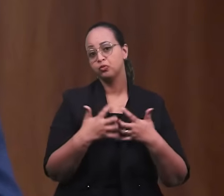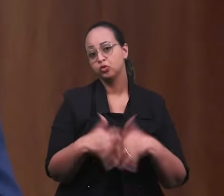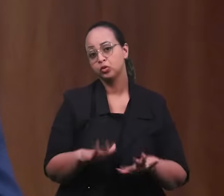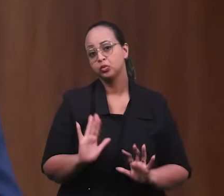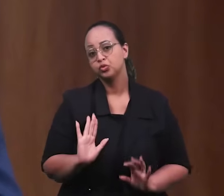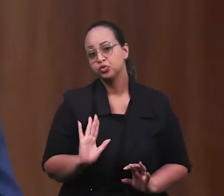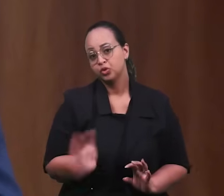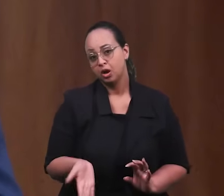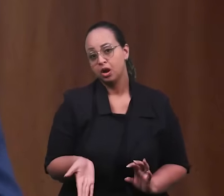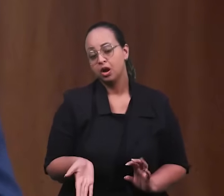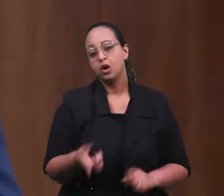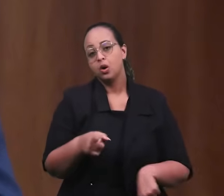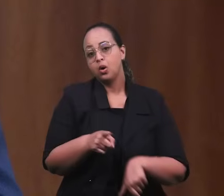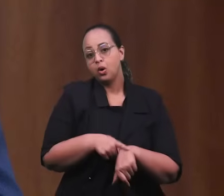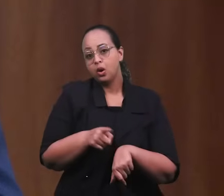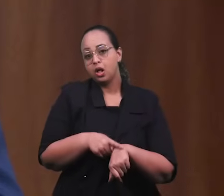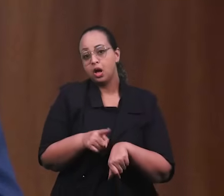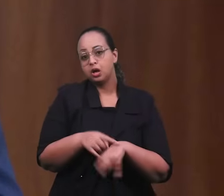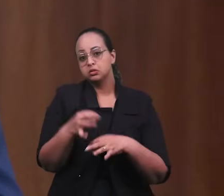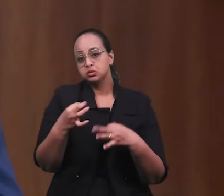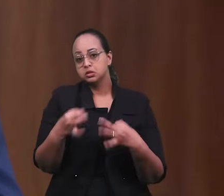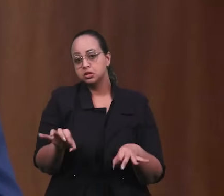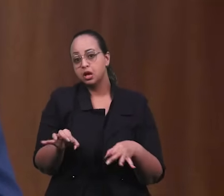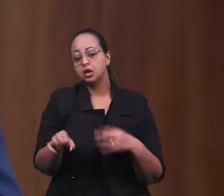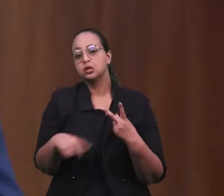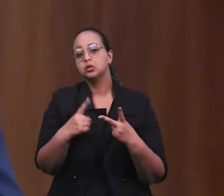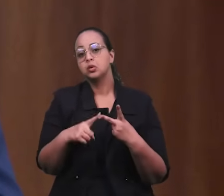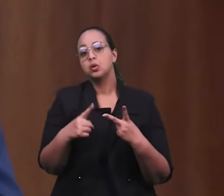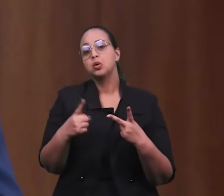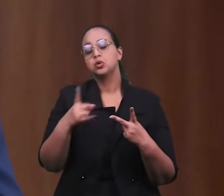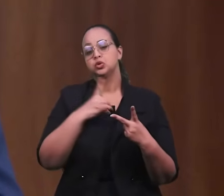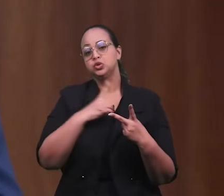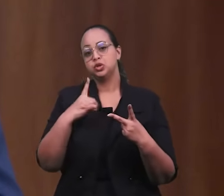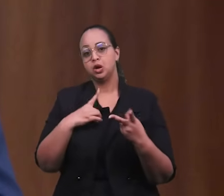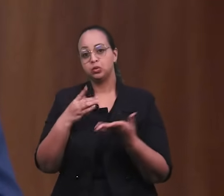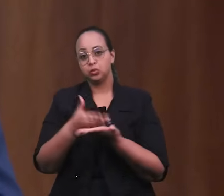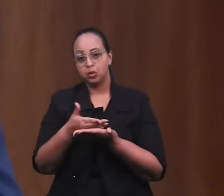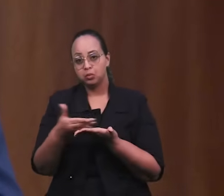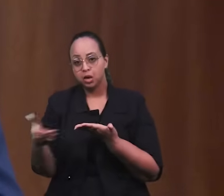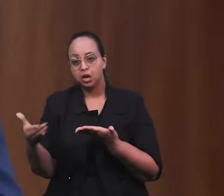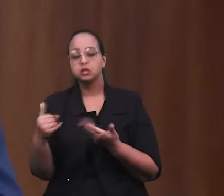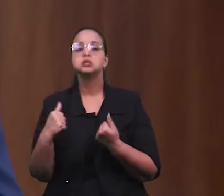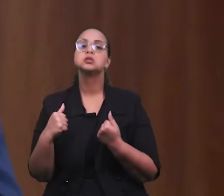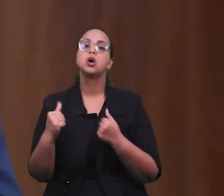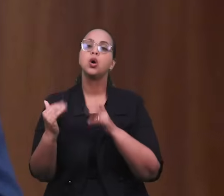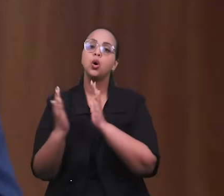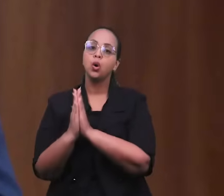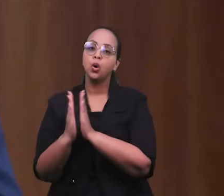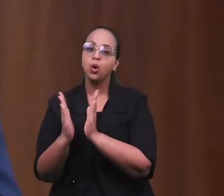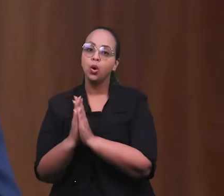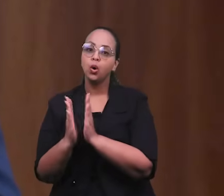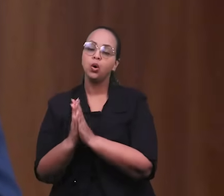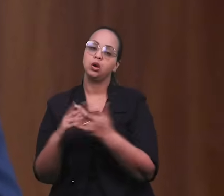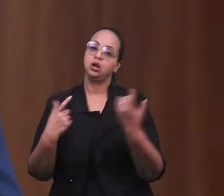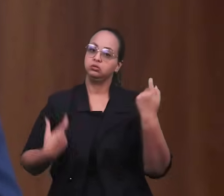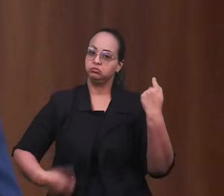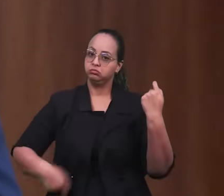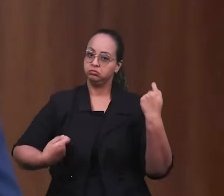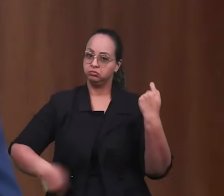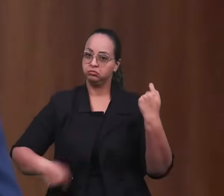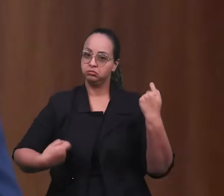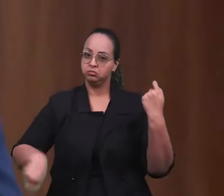mundo certinho, o horário para começar, o diácono para iniciar. Orar pelos instrumentistas, não é?